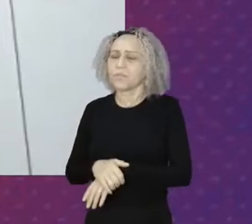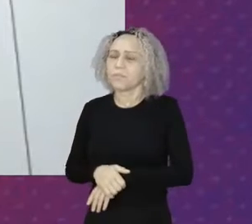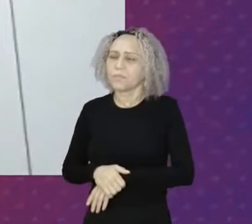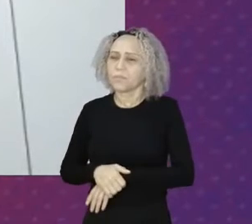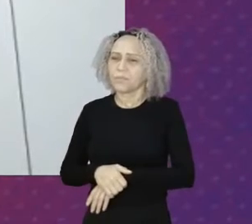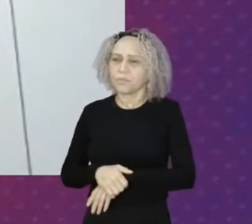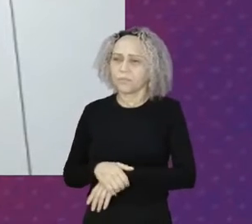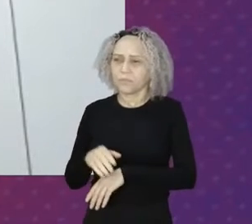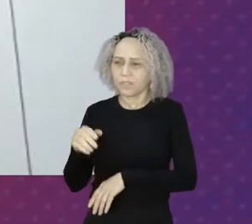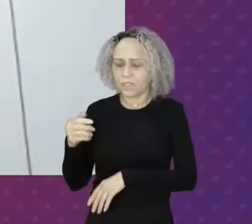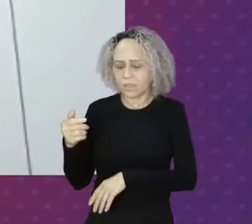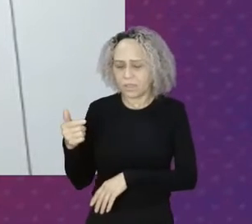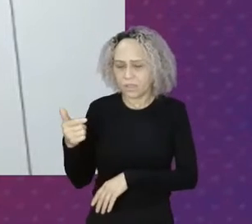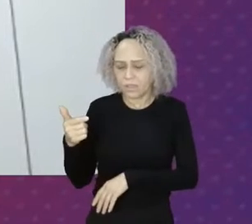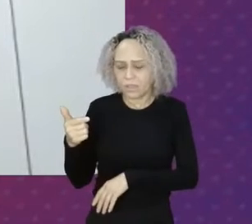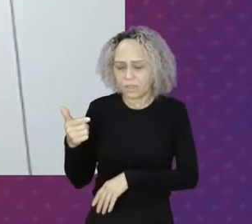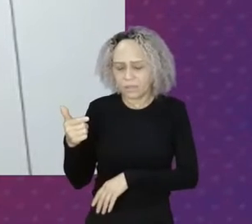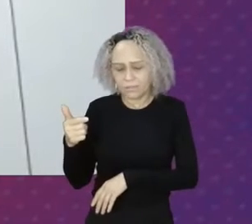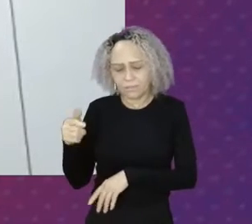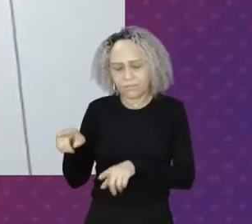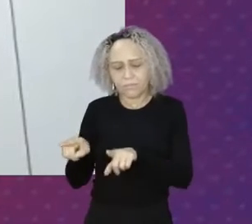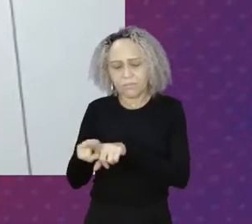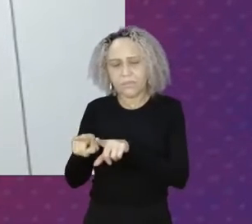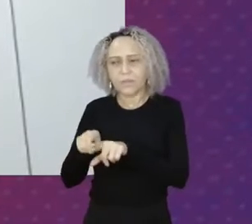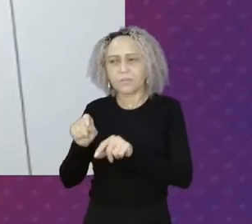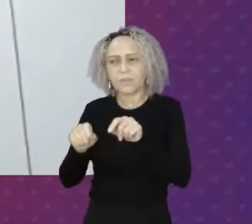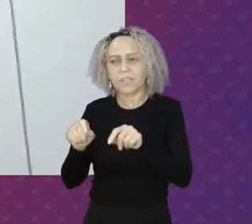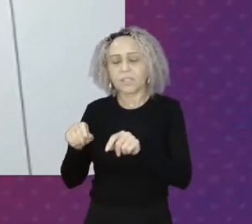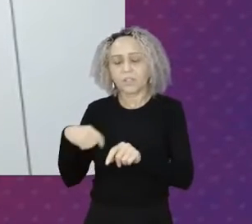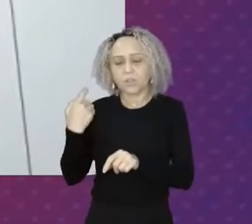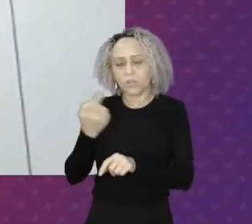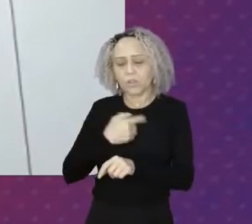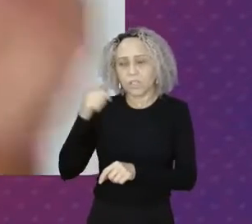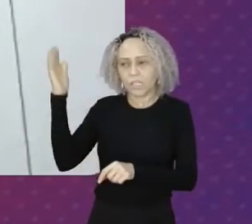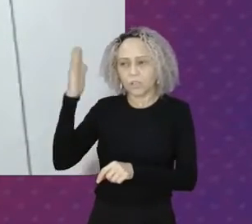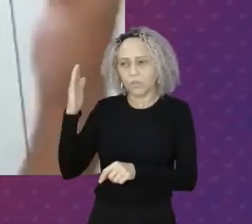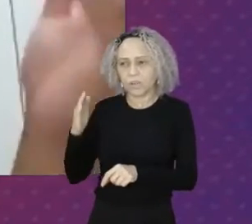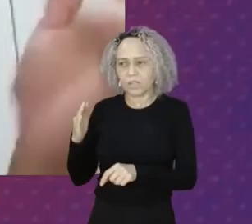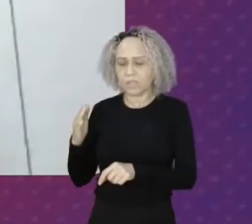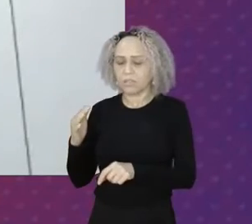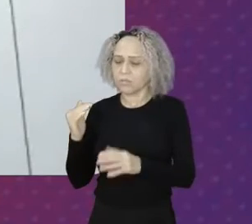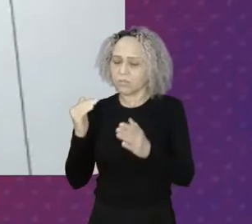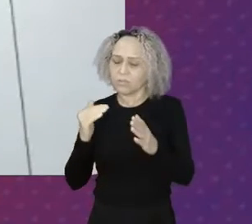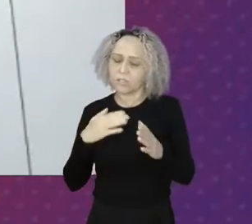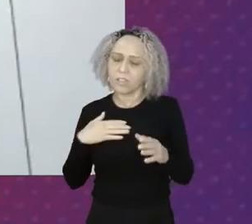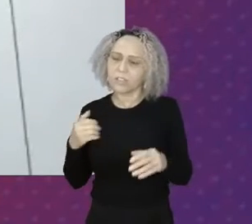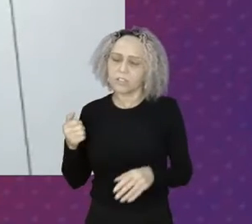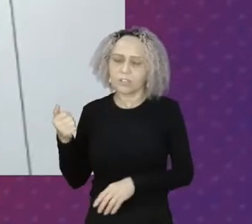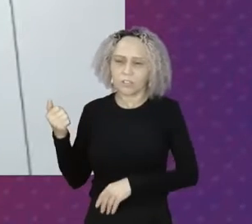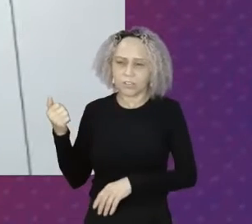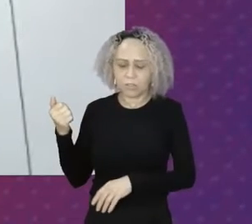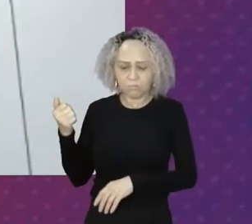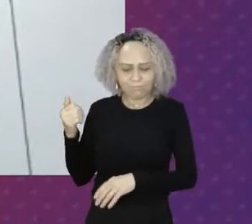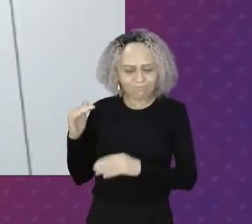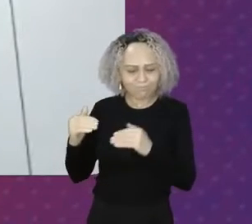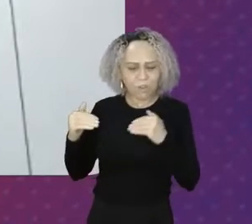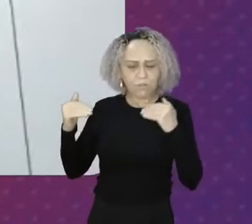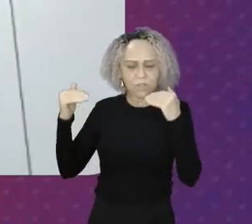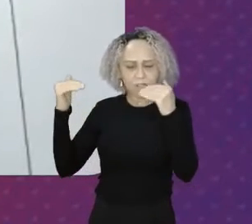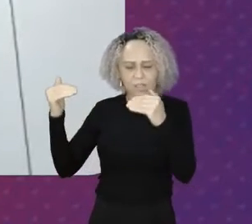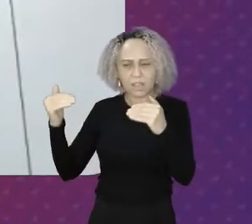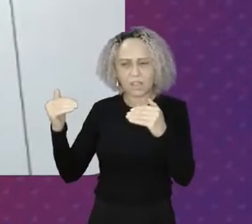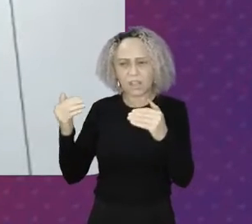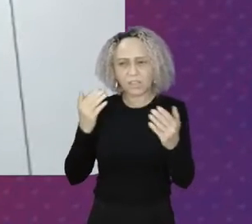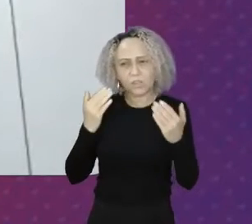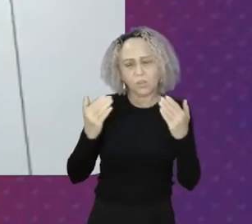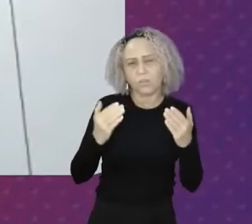diversos países da América Latina e Caribe, que já têm seus normativos, já têm leis há muitos anos,